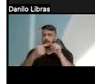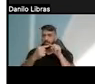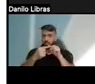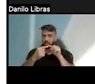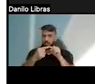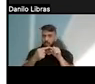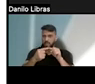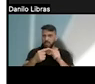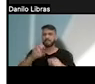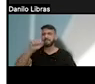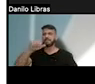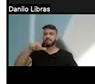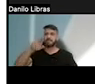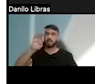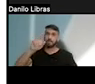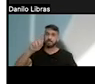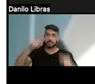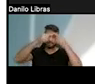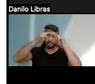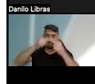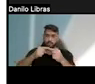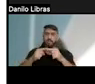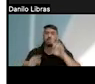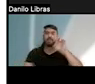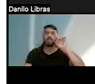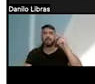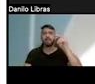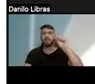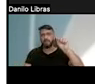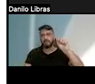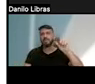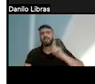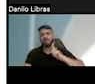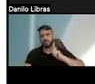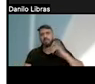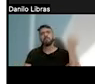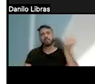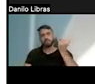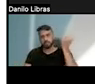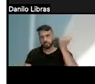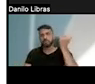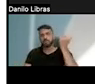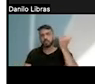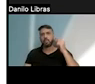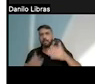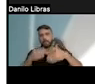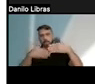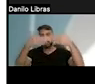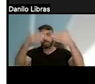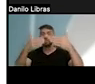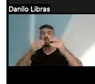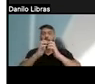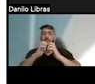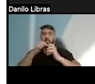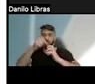proliferação, sinaptogênese, eles são regulados via DHA. Então, o DHA ele tem, de fato, esse papel muito importante no processo de neurogênese e